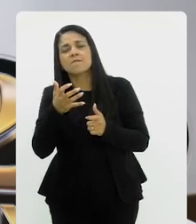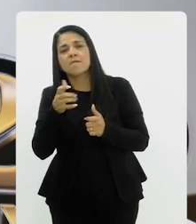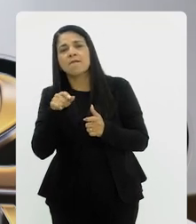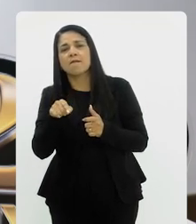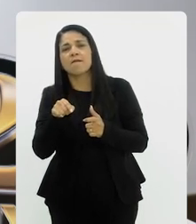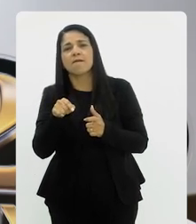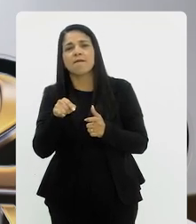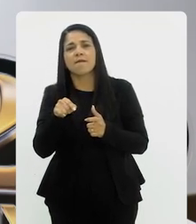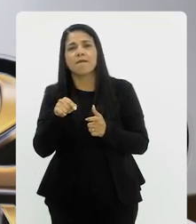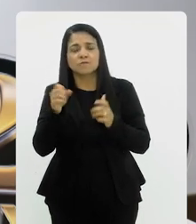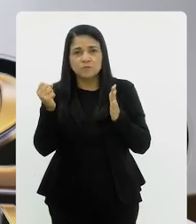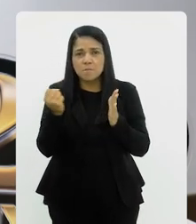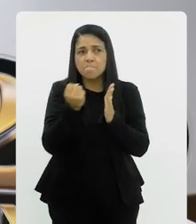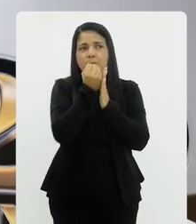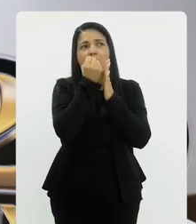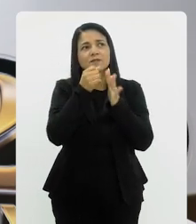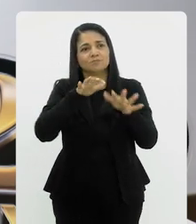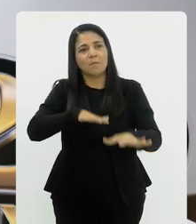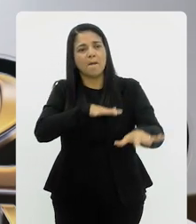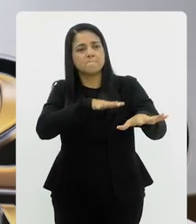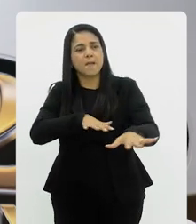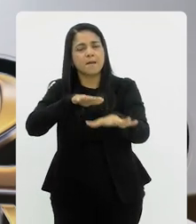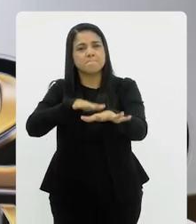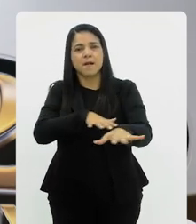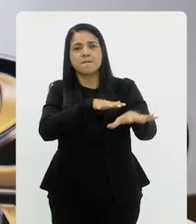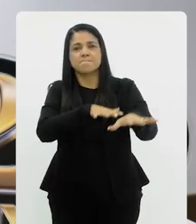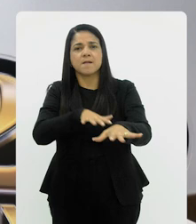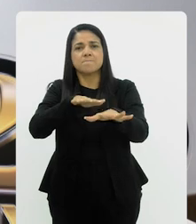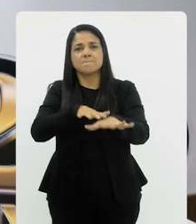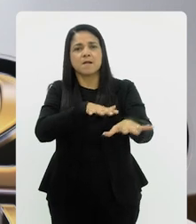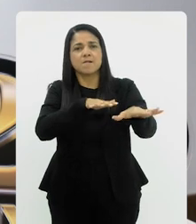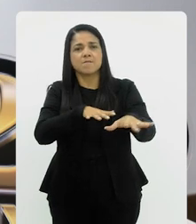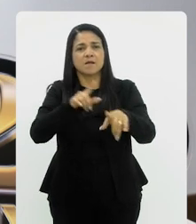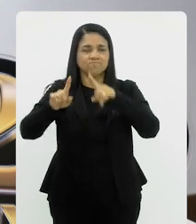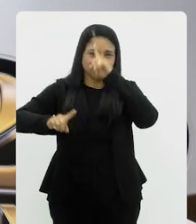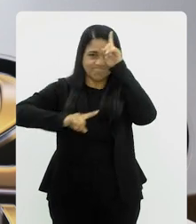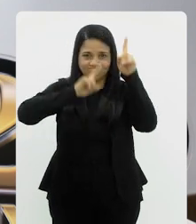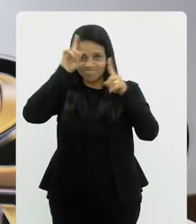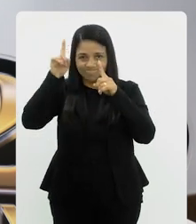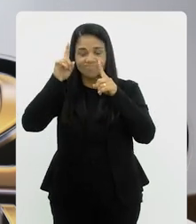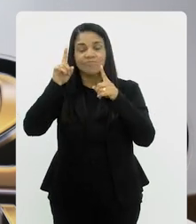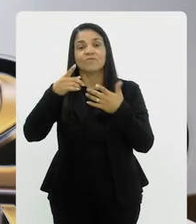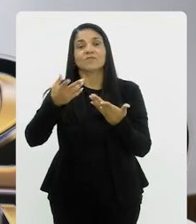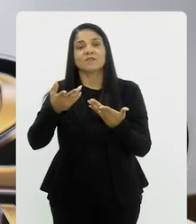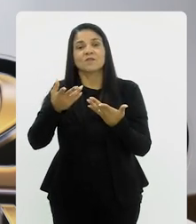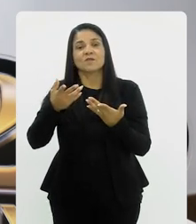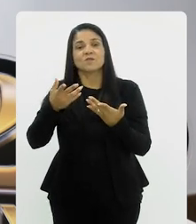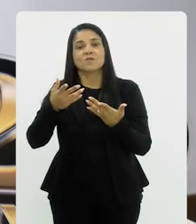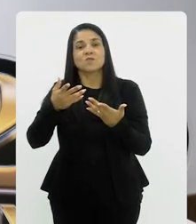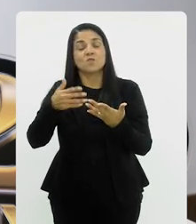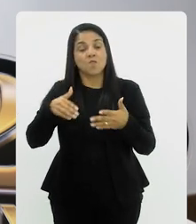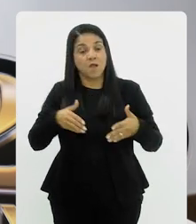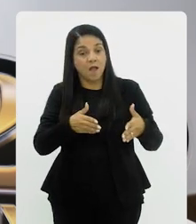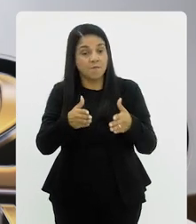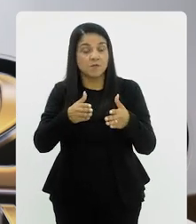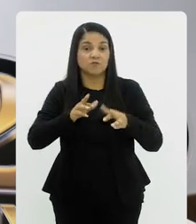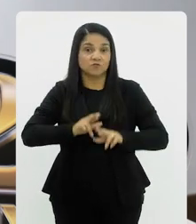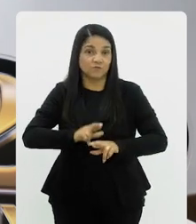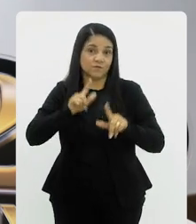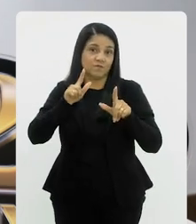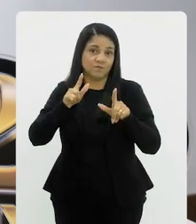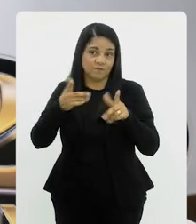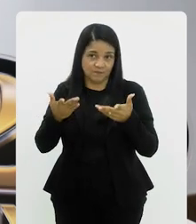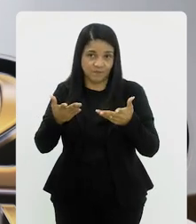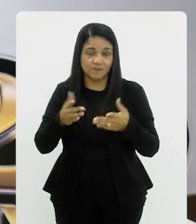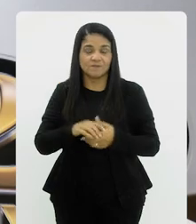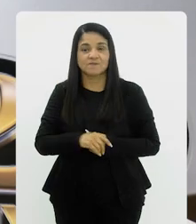ele está apostando, plasticamente falando, de impacto na avenida, né? E cria o enredo em cima. É um caminho